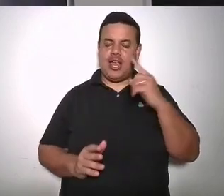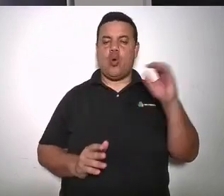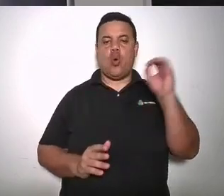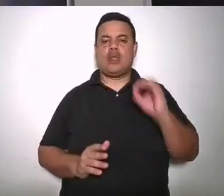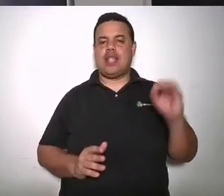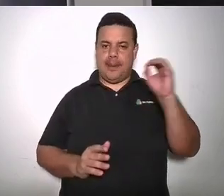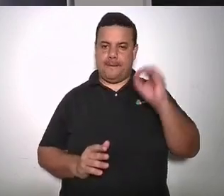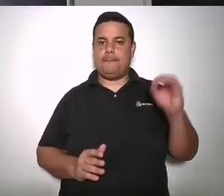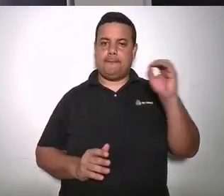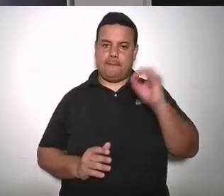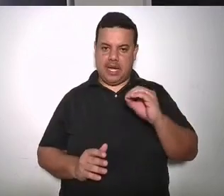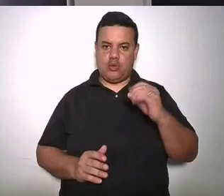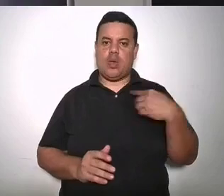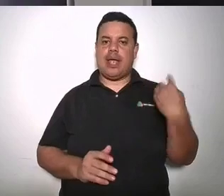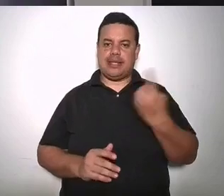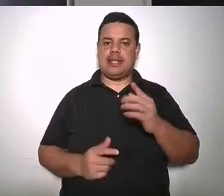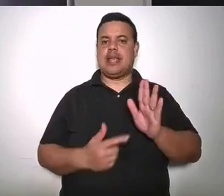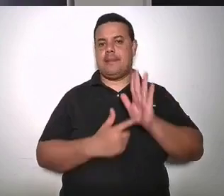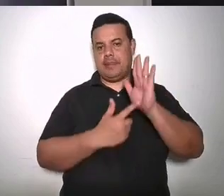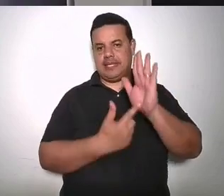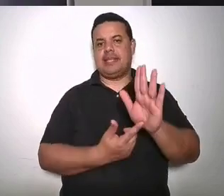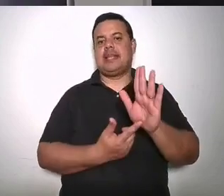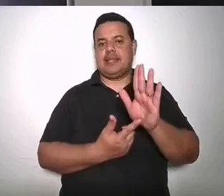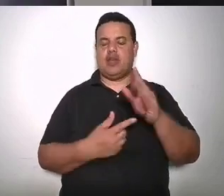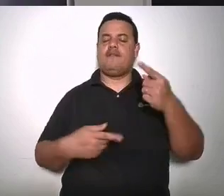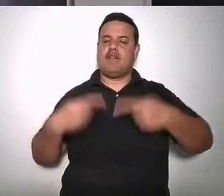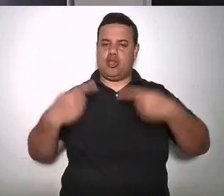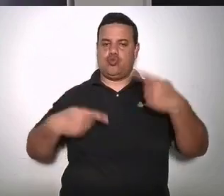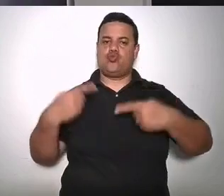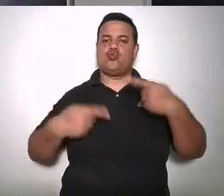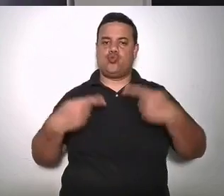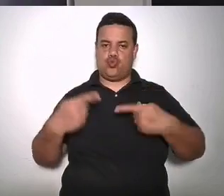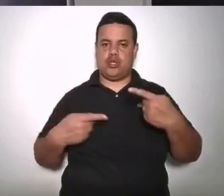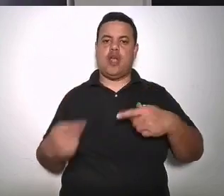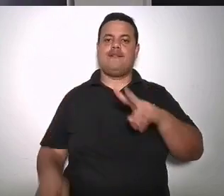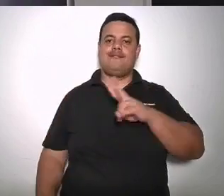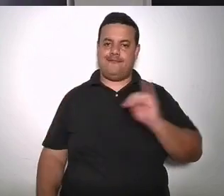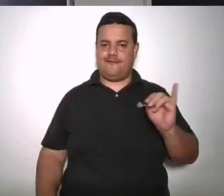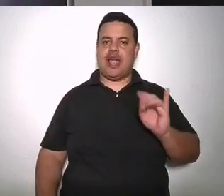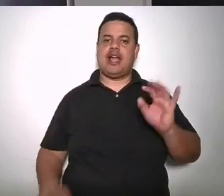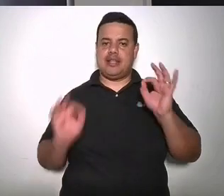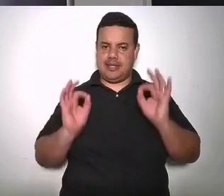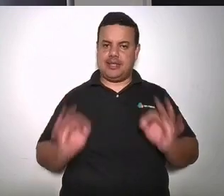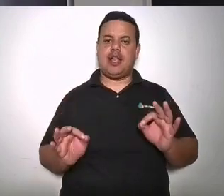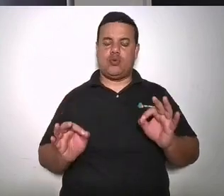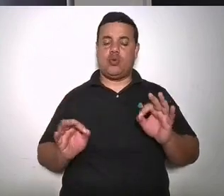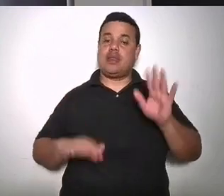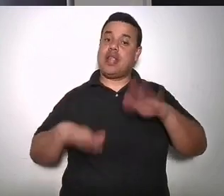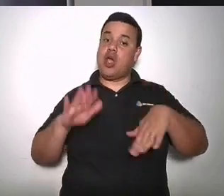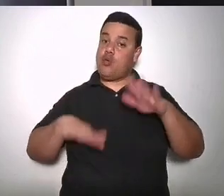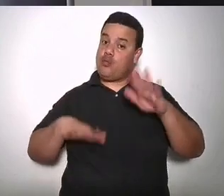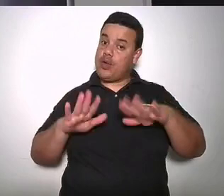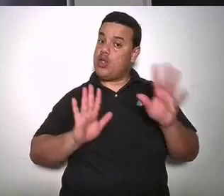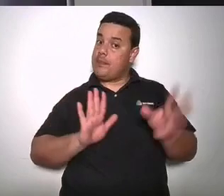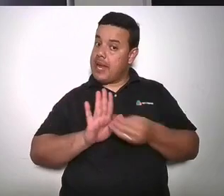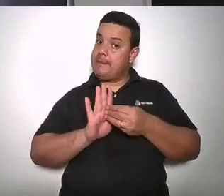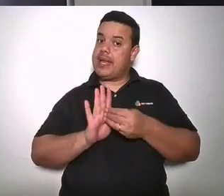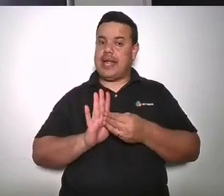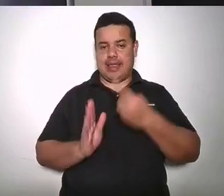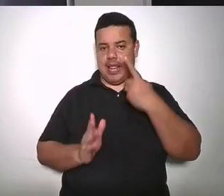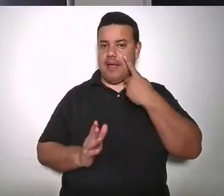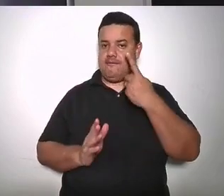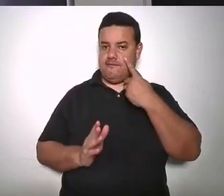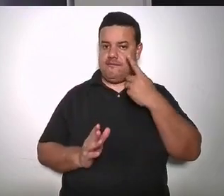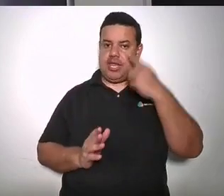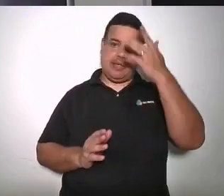é uma apresentação, vai para discussão, vai ser, talvez, possa ter uma emenda de alguém,